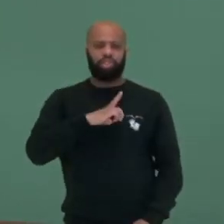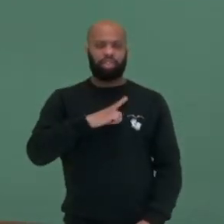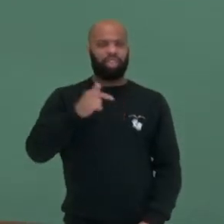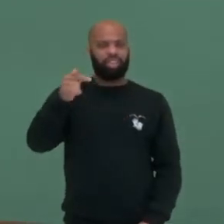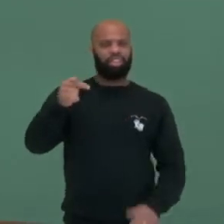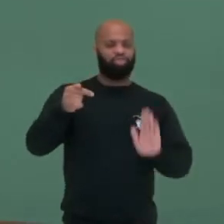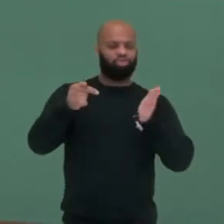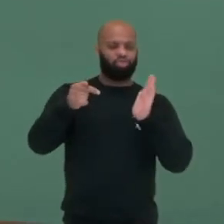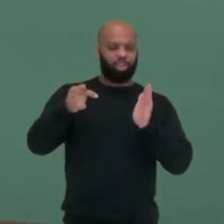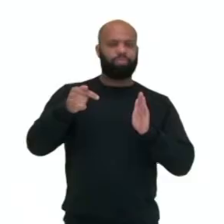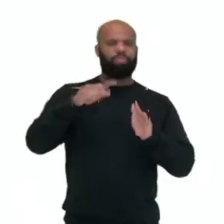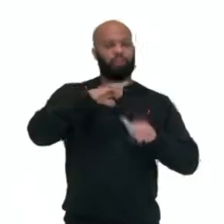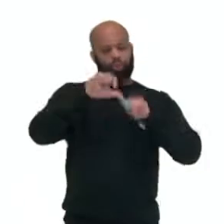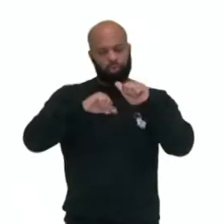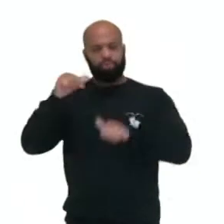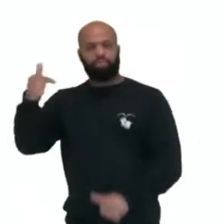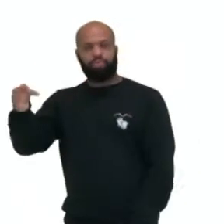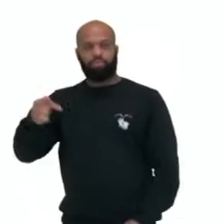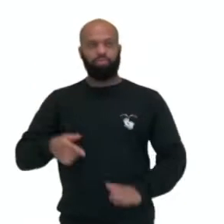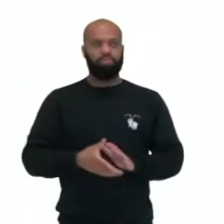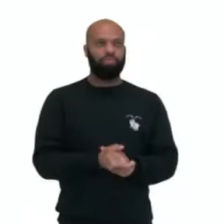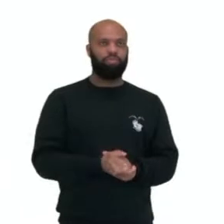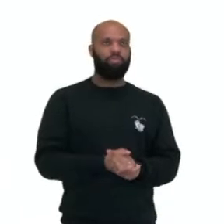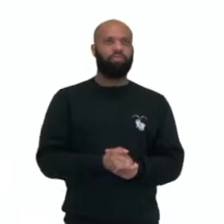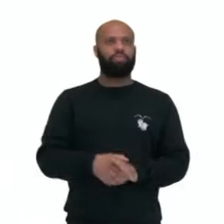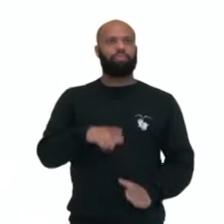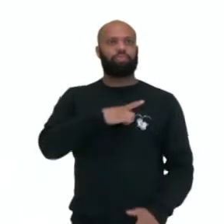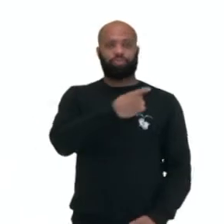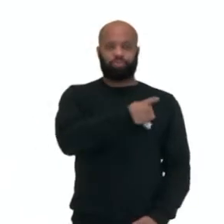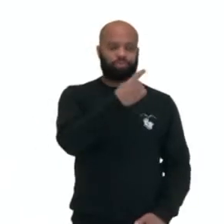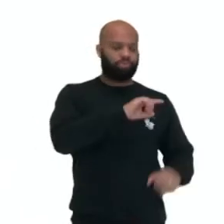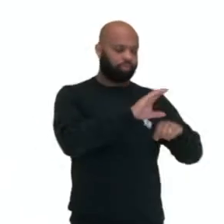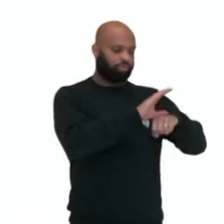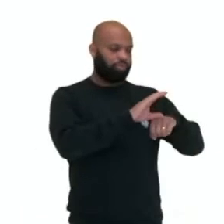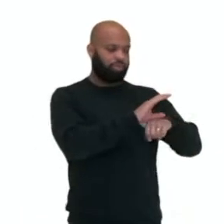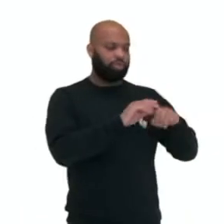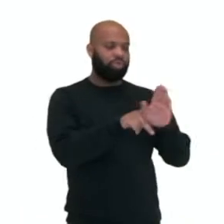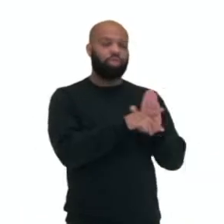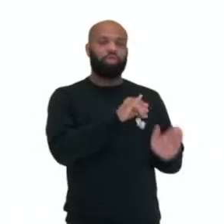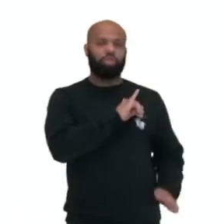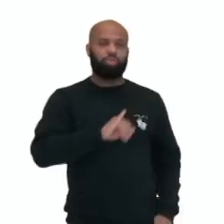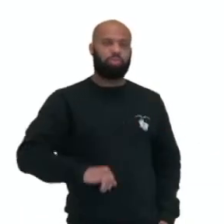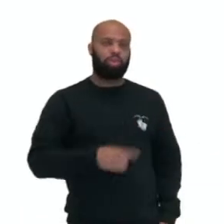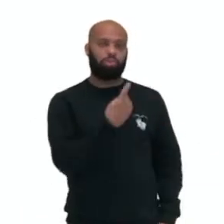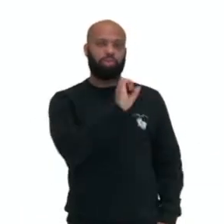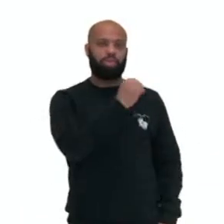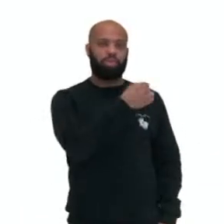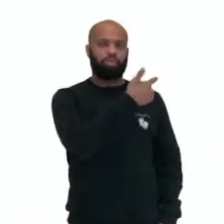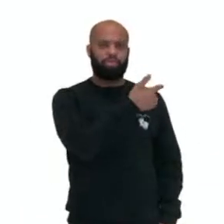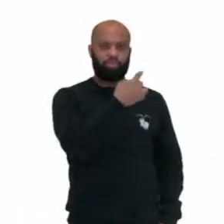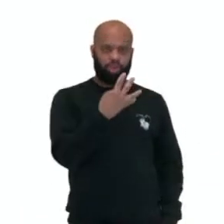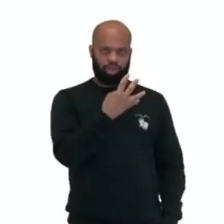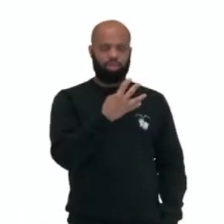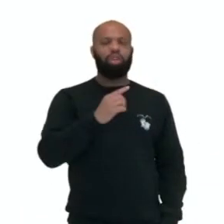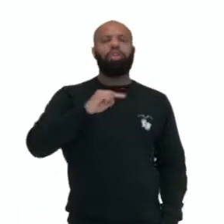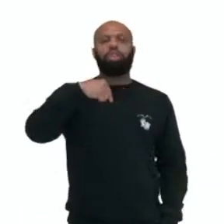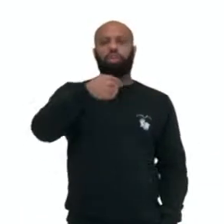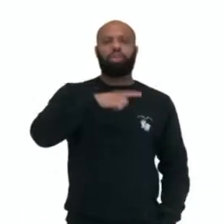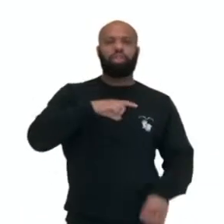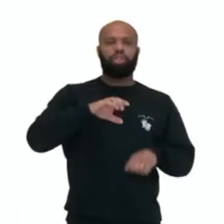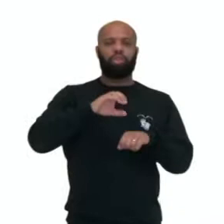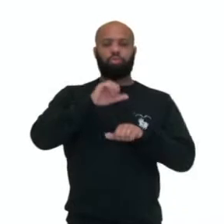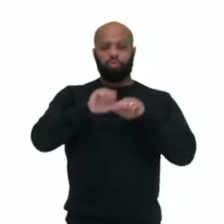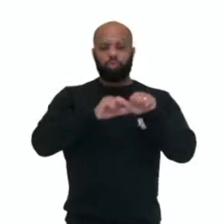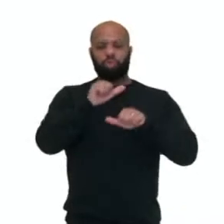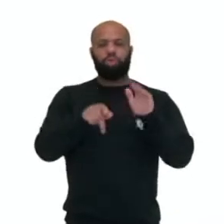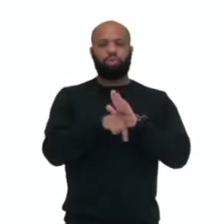7. Acompanha aqui na imagem para você. Você tem a primeira Constituição do Império, de 1824. Depois, a mudança